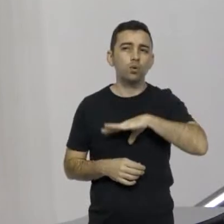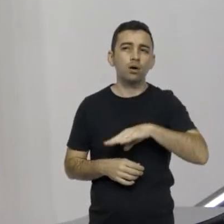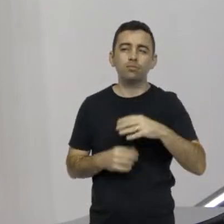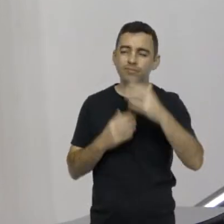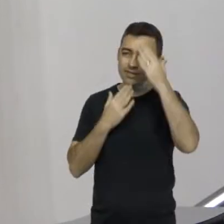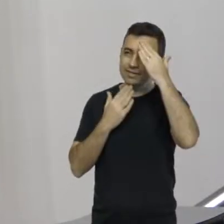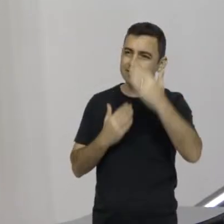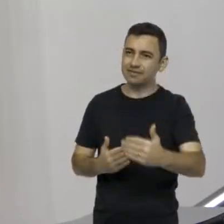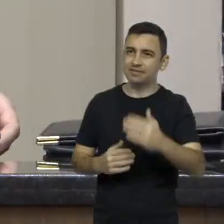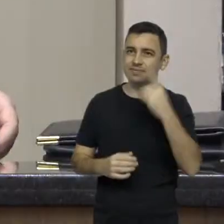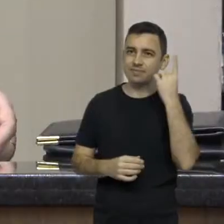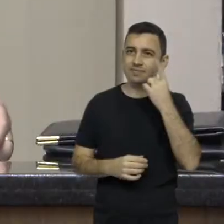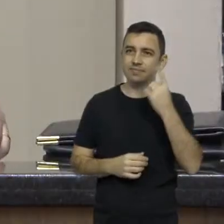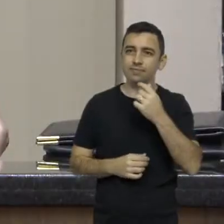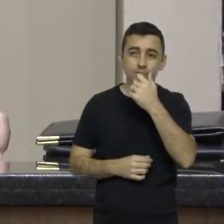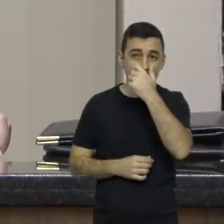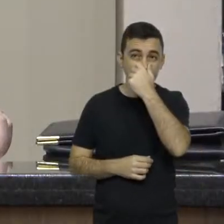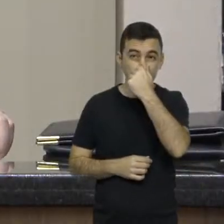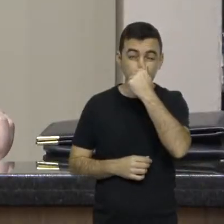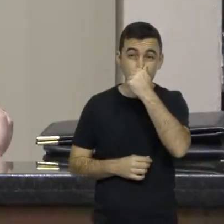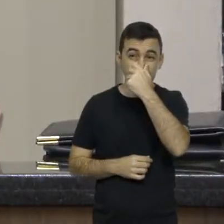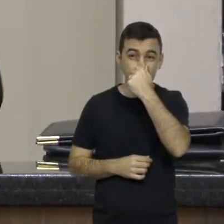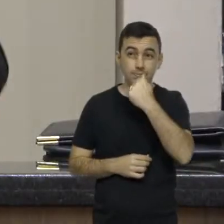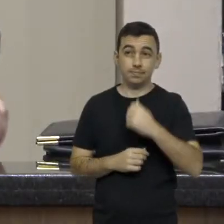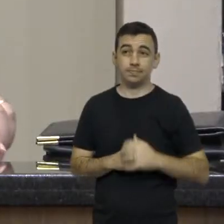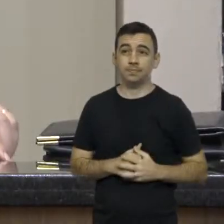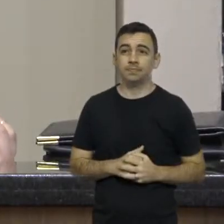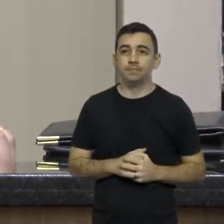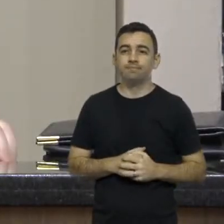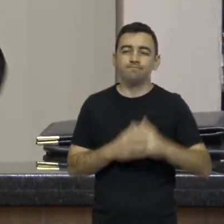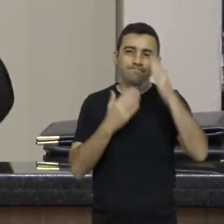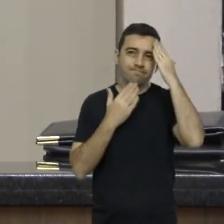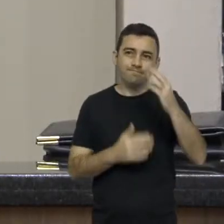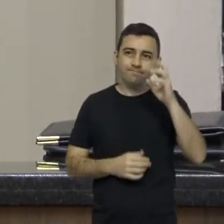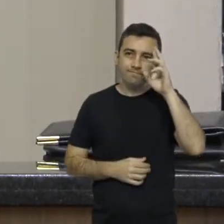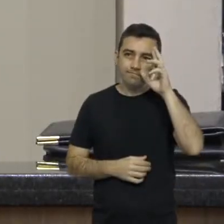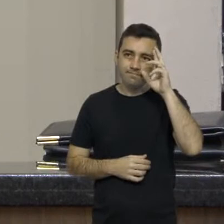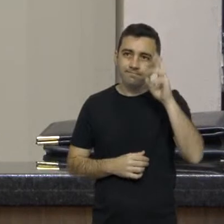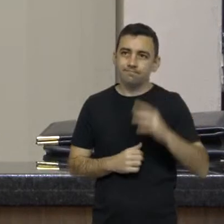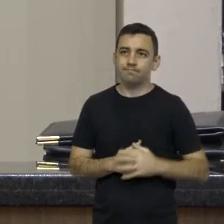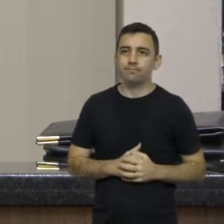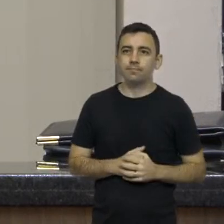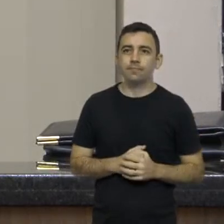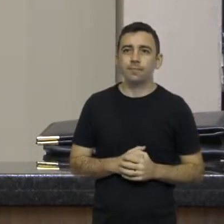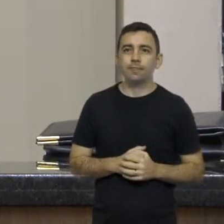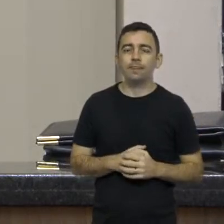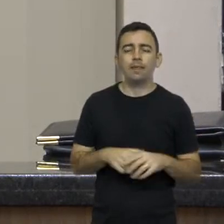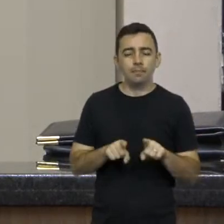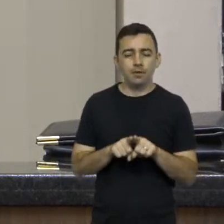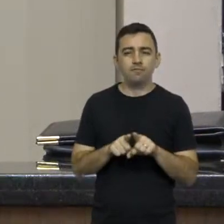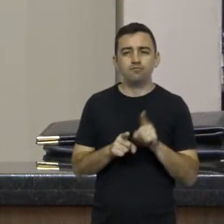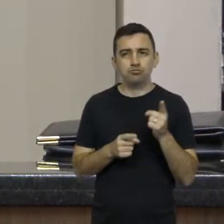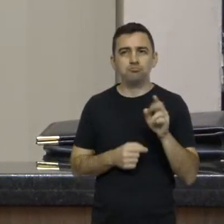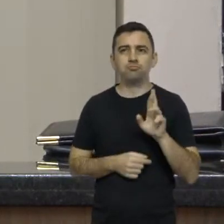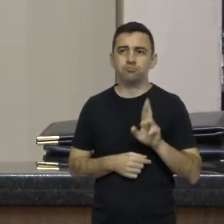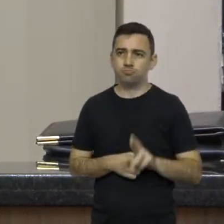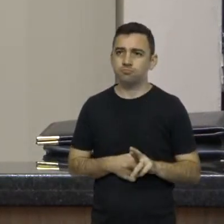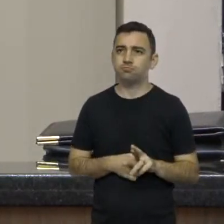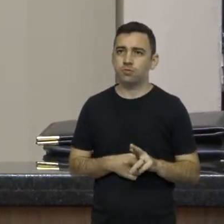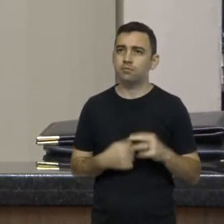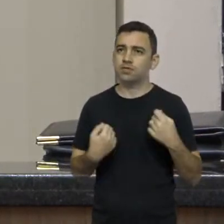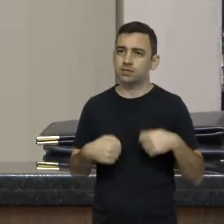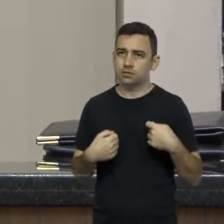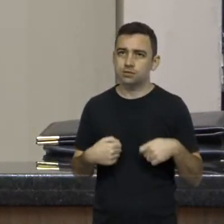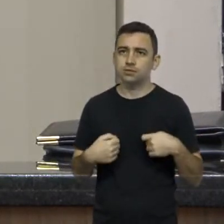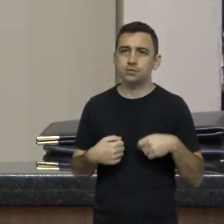Obrigado, deputados. Obrigado, deputado Alba. Vossa Excelência também tem muita razão. É preciso fazer o Pacto